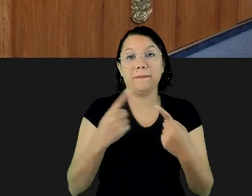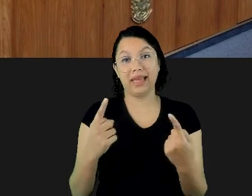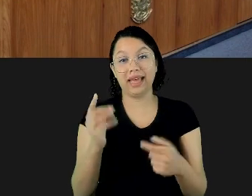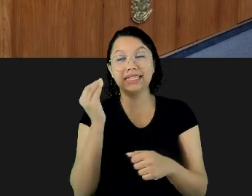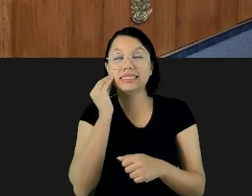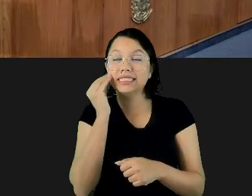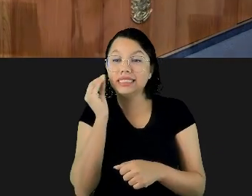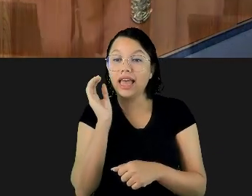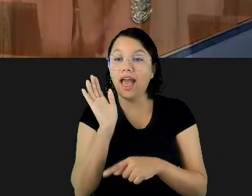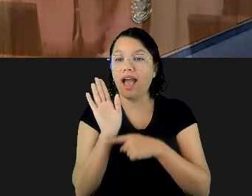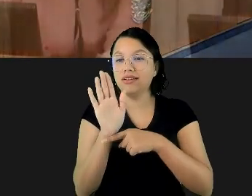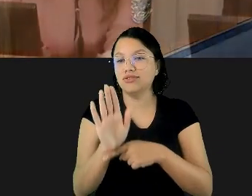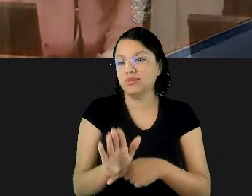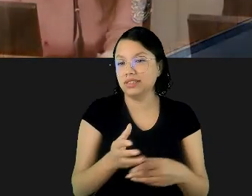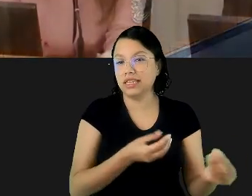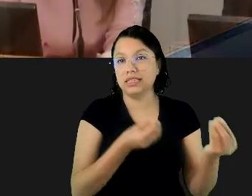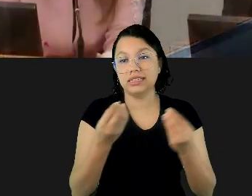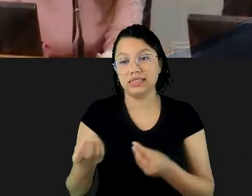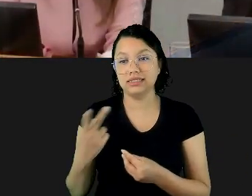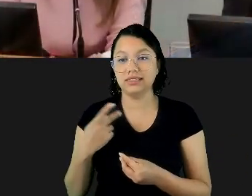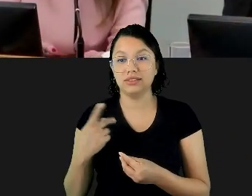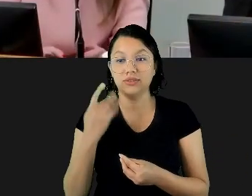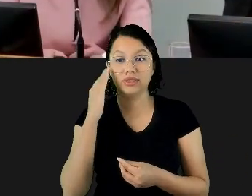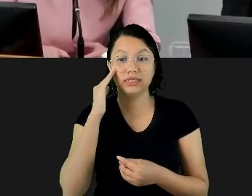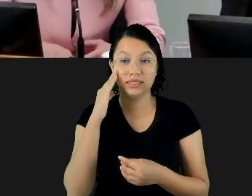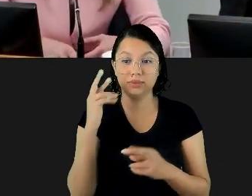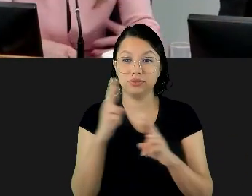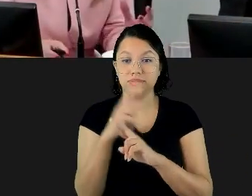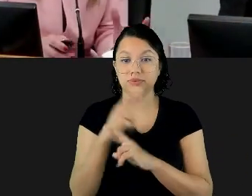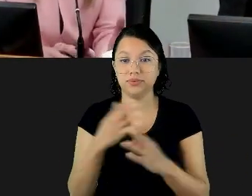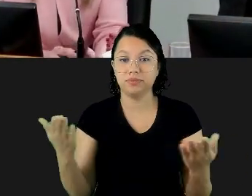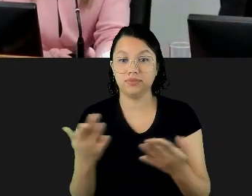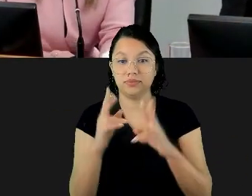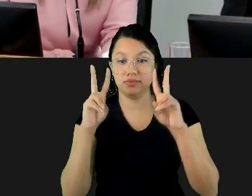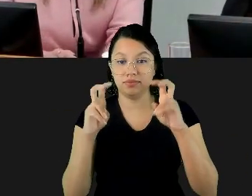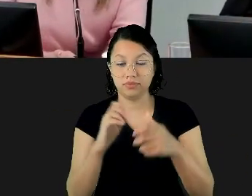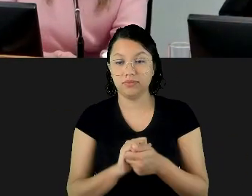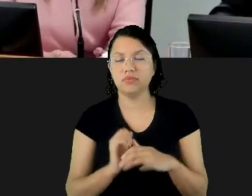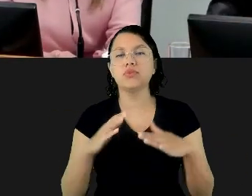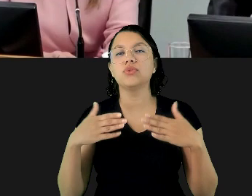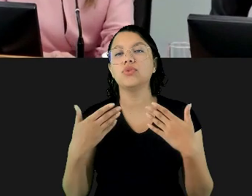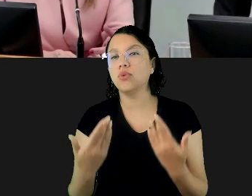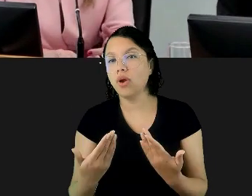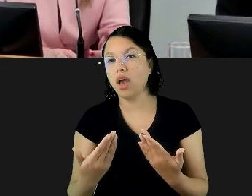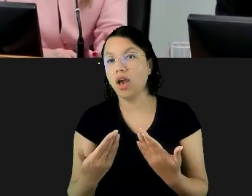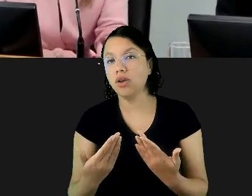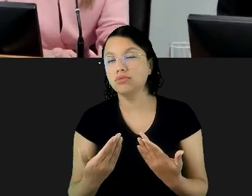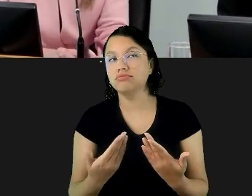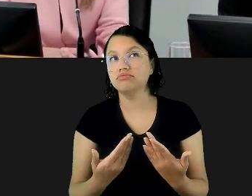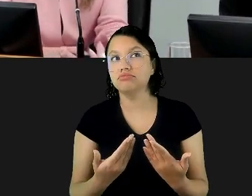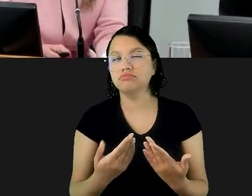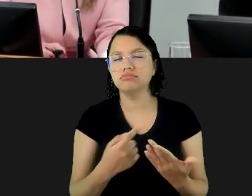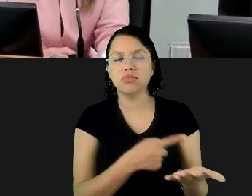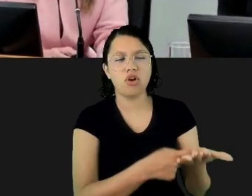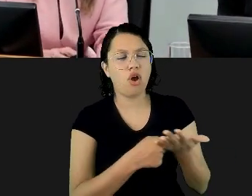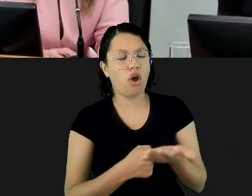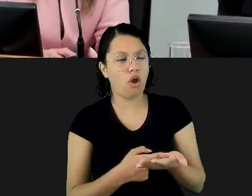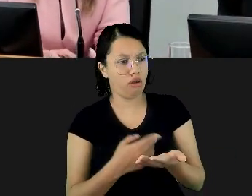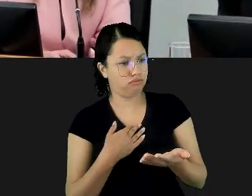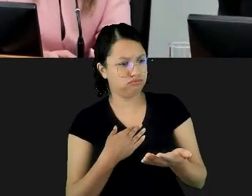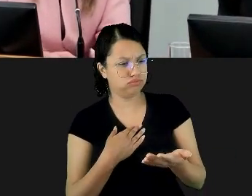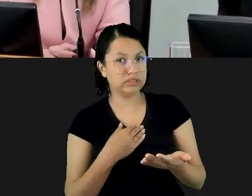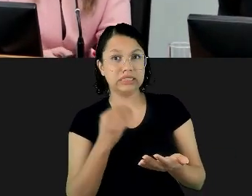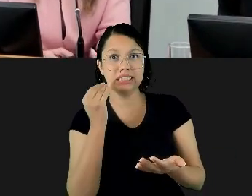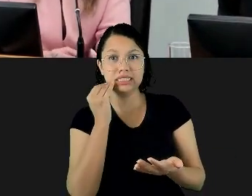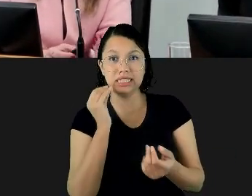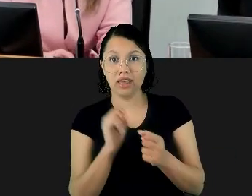nossas reflexões acerca desse tema. Quando surgiu o convite, eu tentei fazer uma coletânea